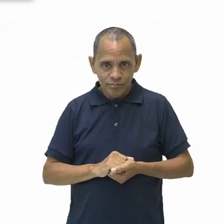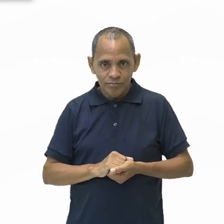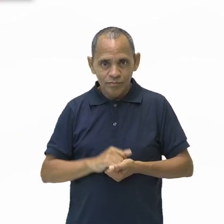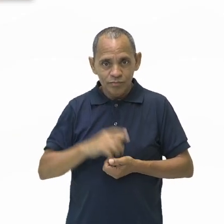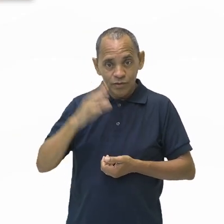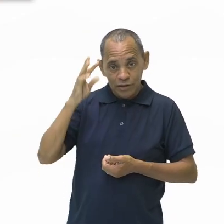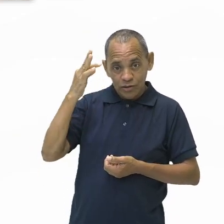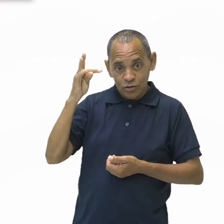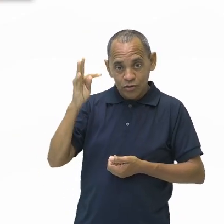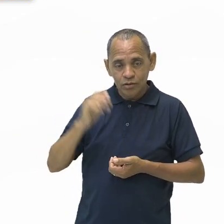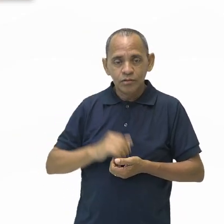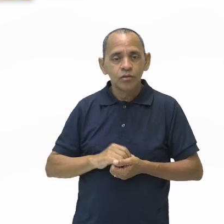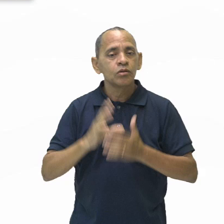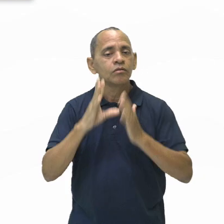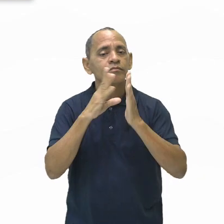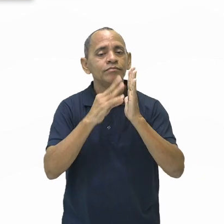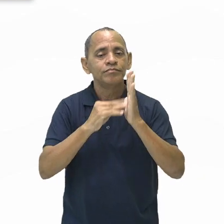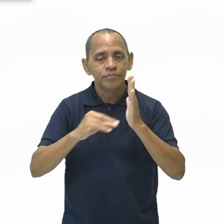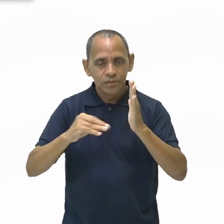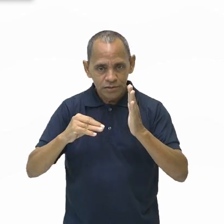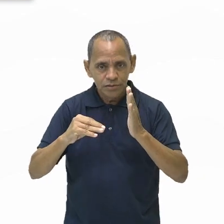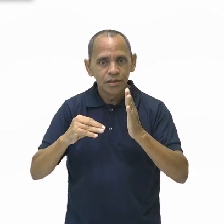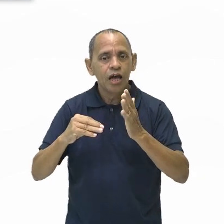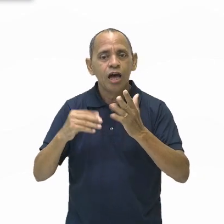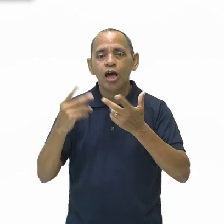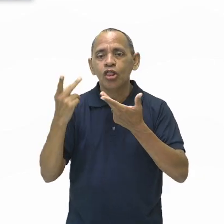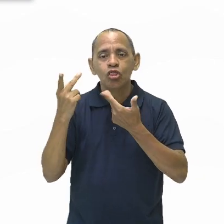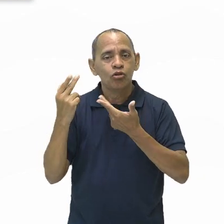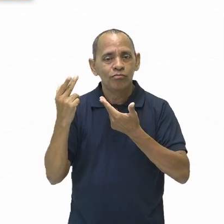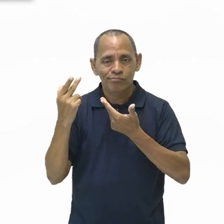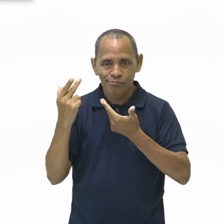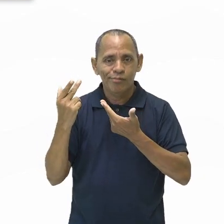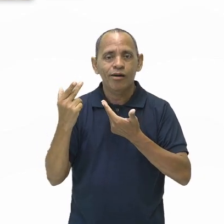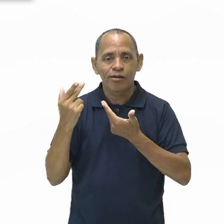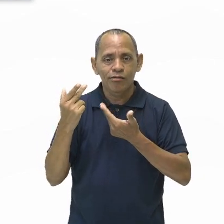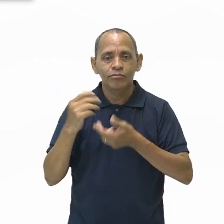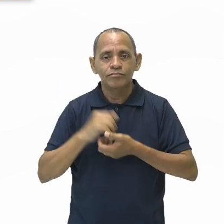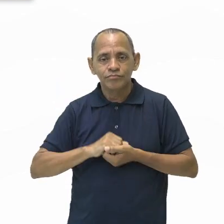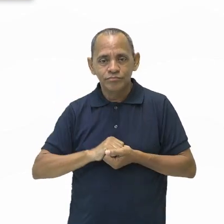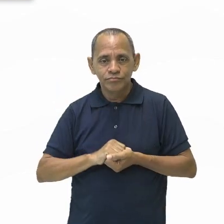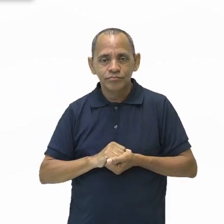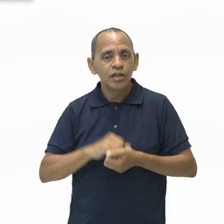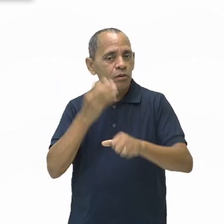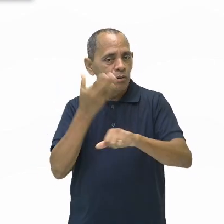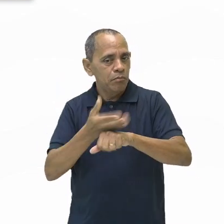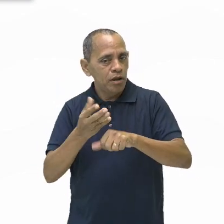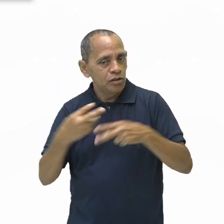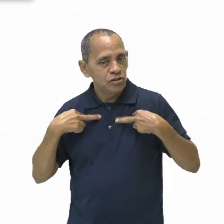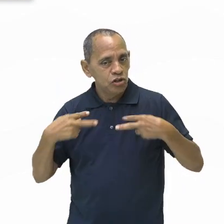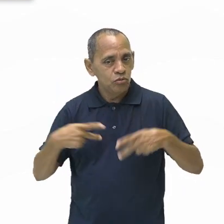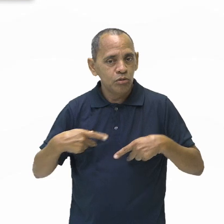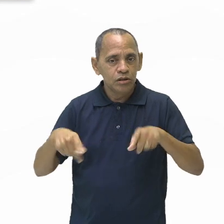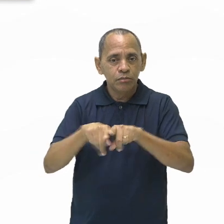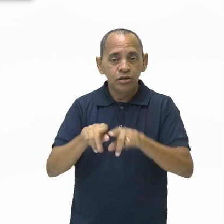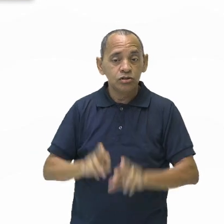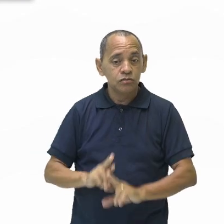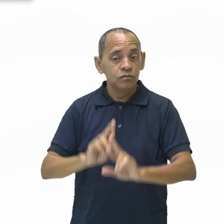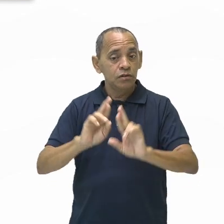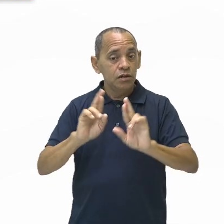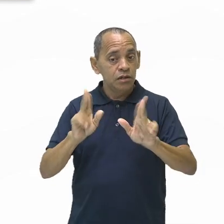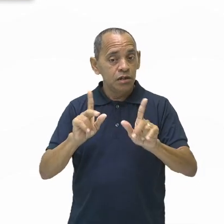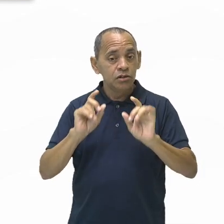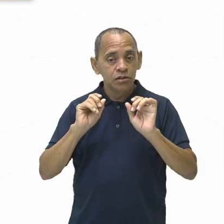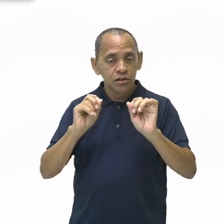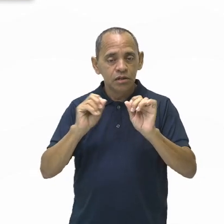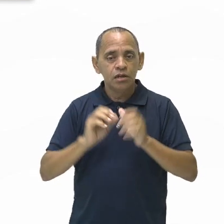o imitar é congênito no homem, e nisso difere dos outros